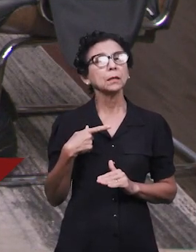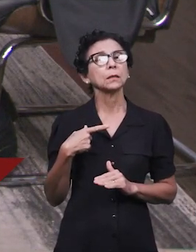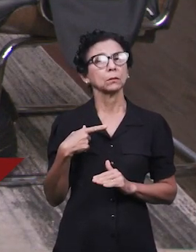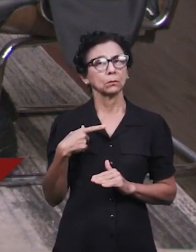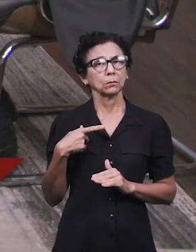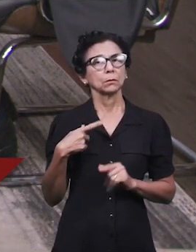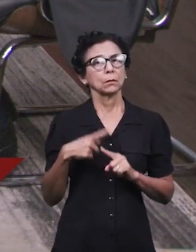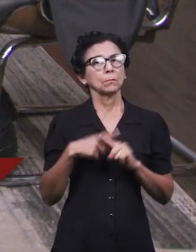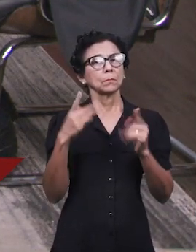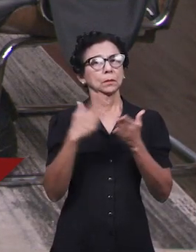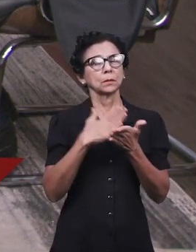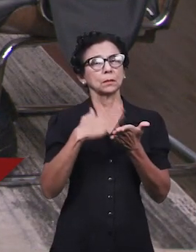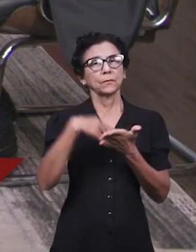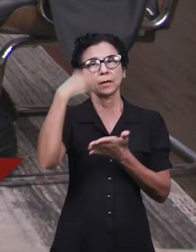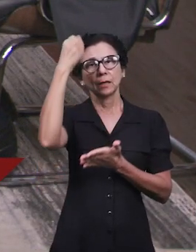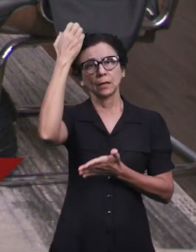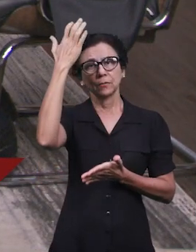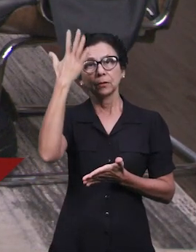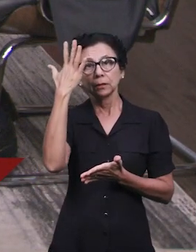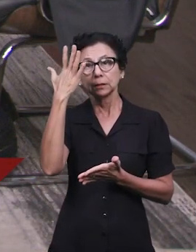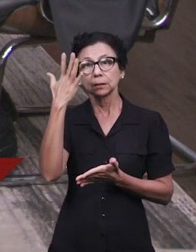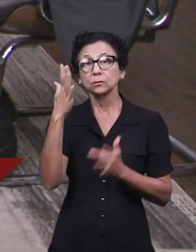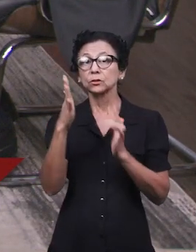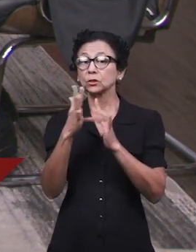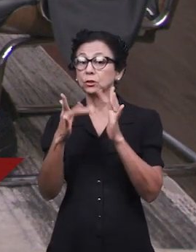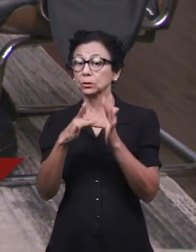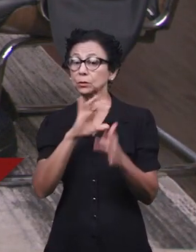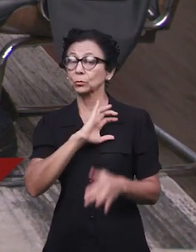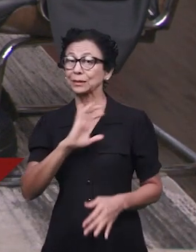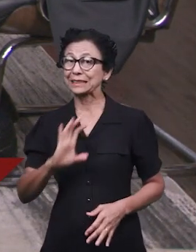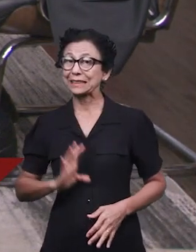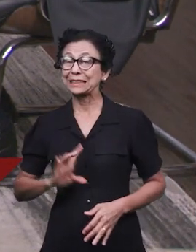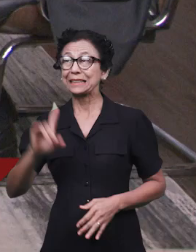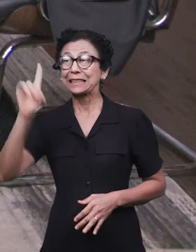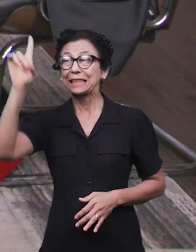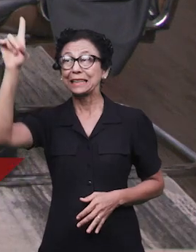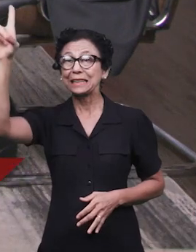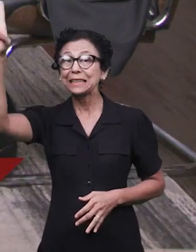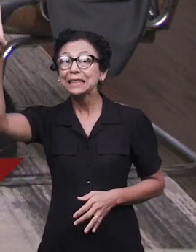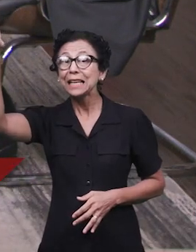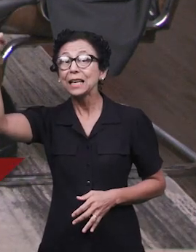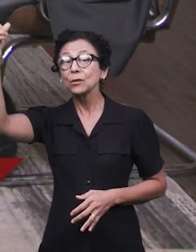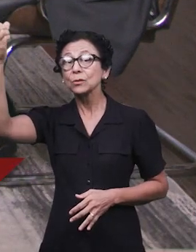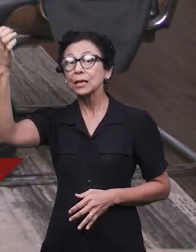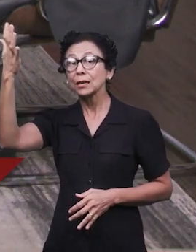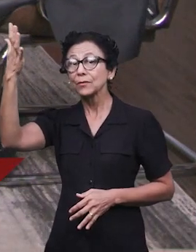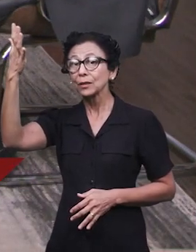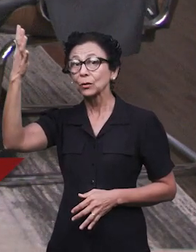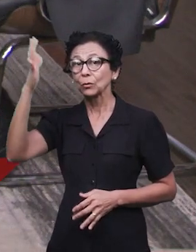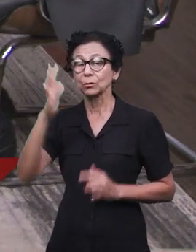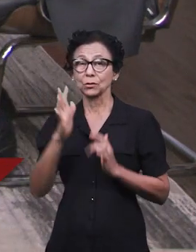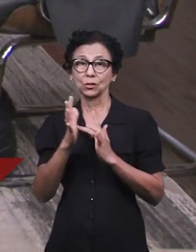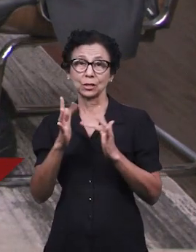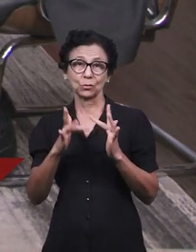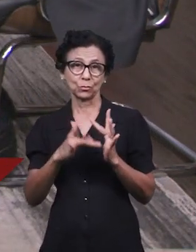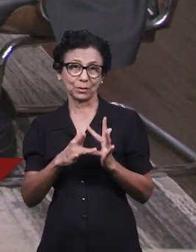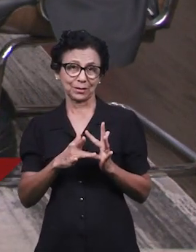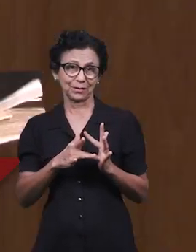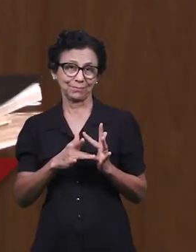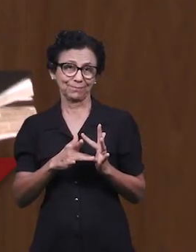Cristo, a qual Deus lhe deu. Então a revelação de Jesus é quando Deus revela Jesus, né? Vem de cima.